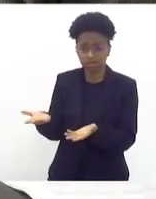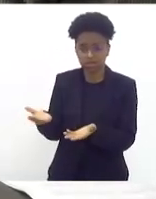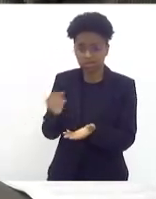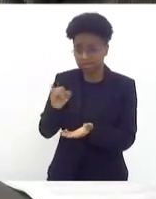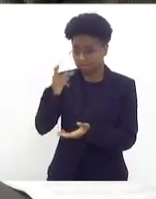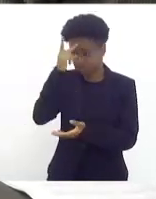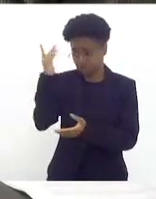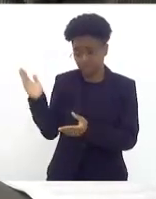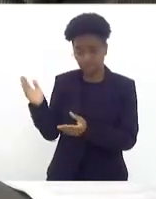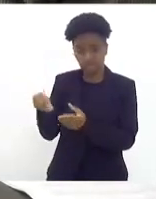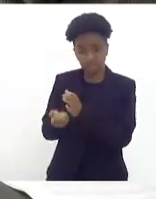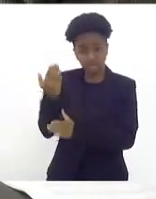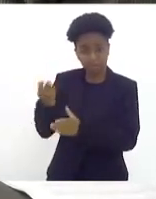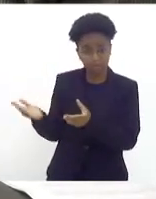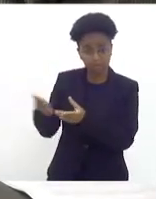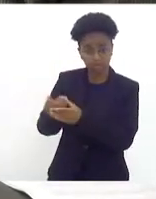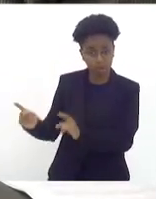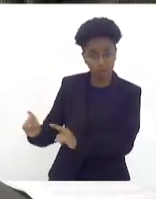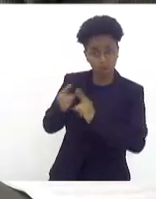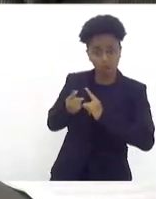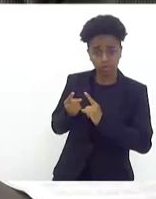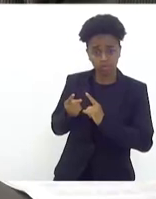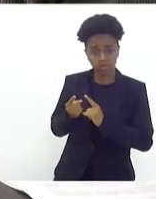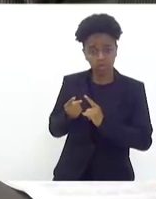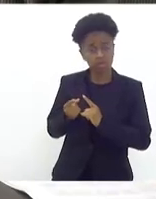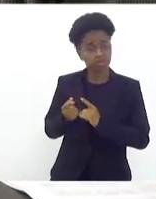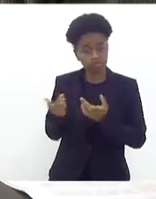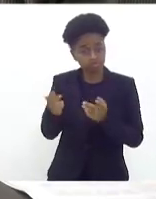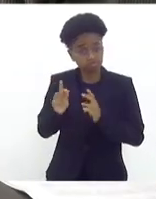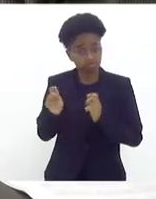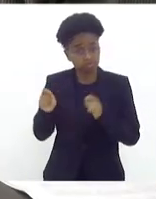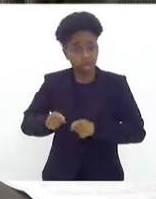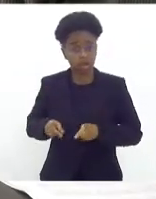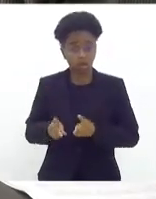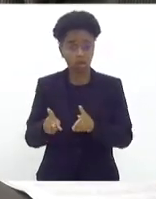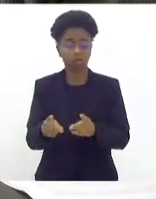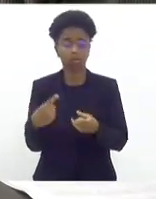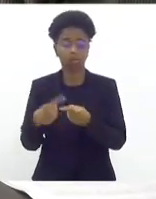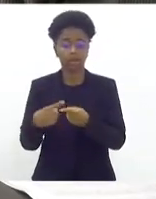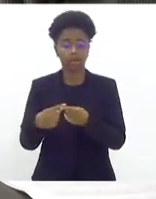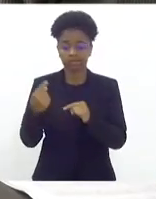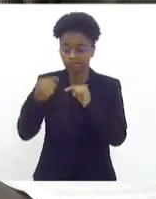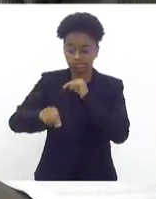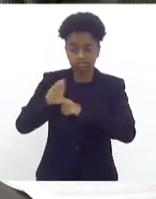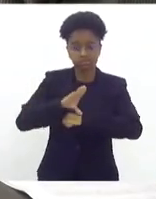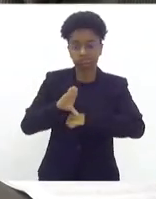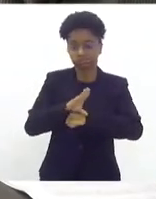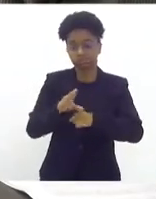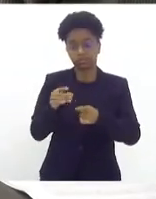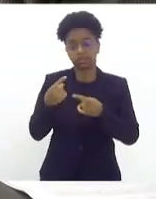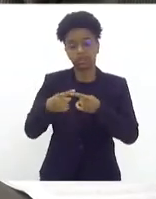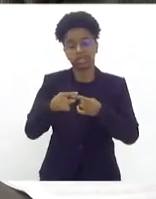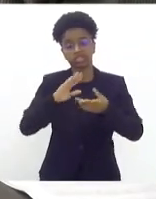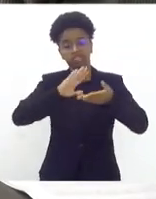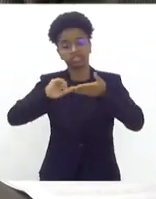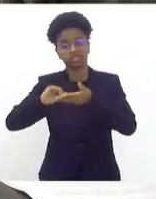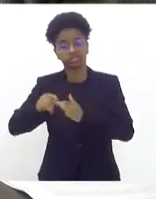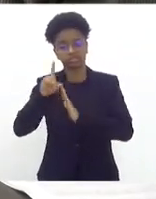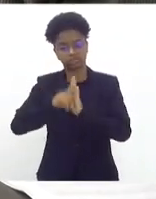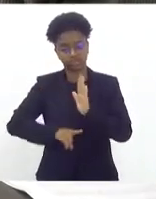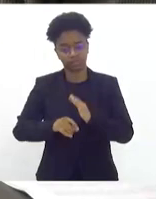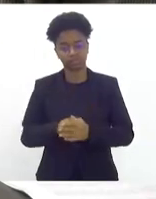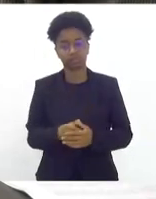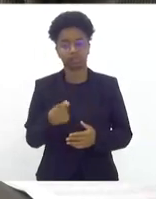processo contra não invalida. Isso é inconstitucional no sentido que veda um direito. E há vários outros pontos. Deputado